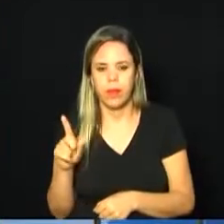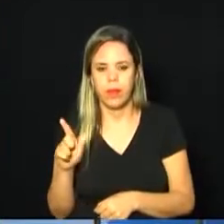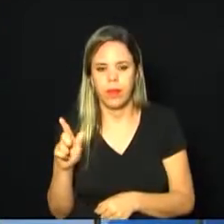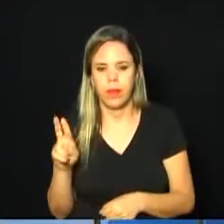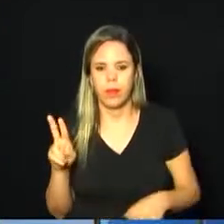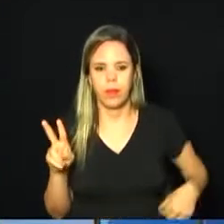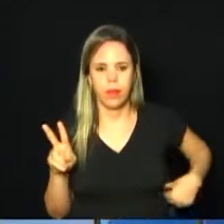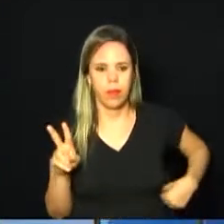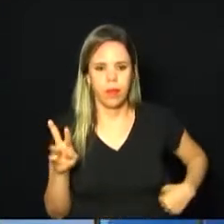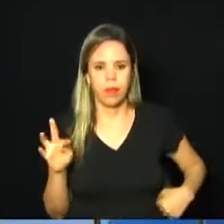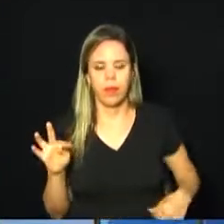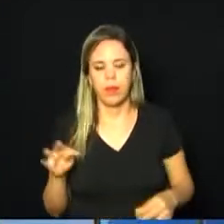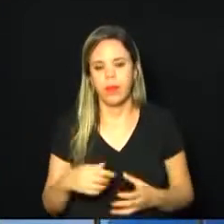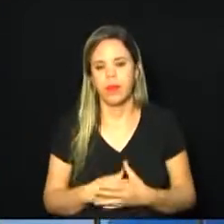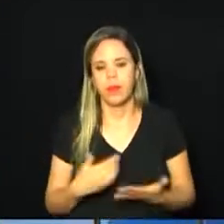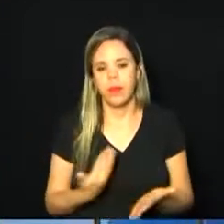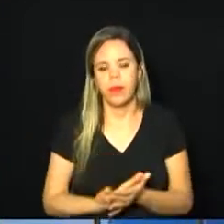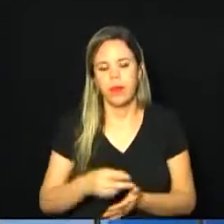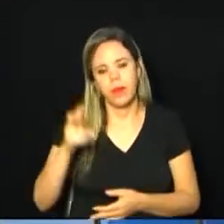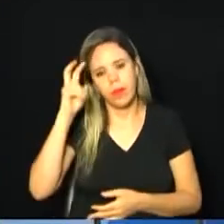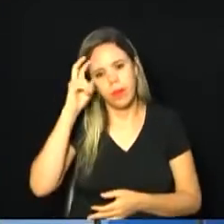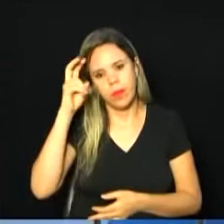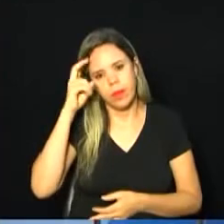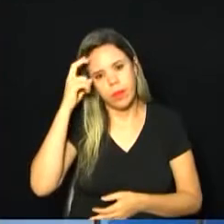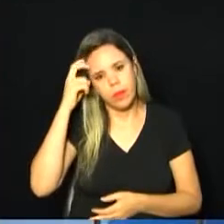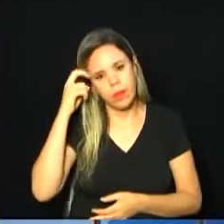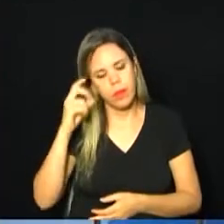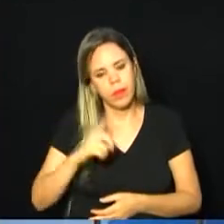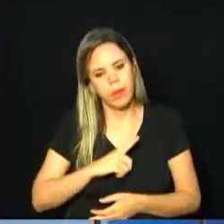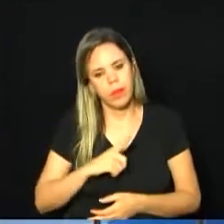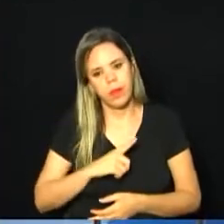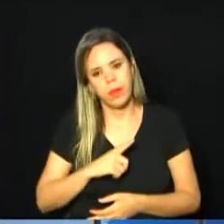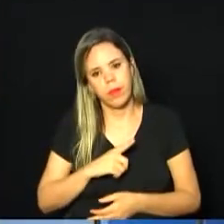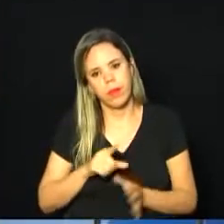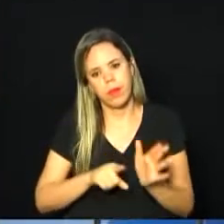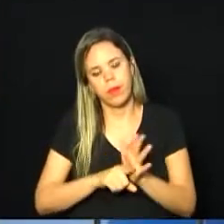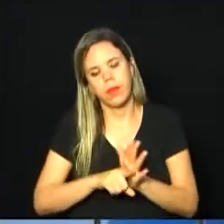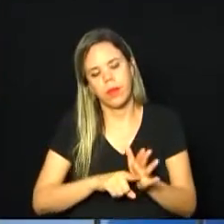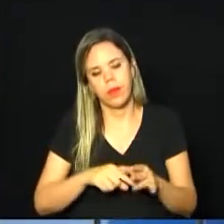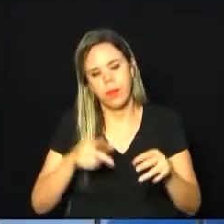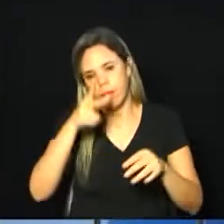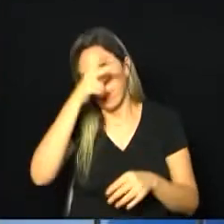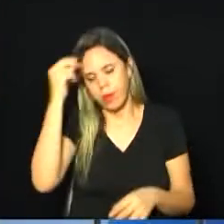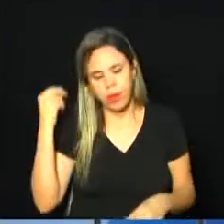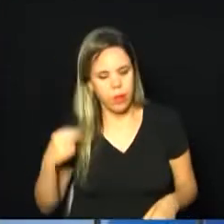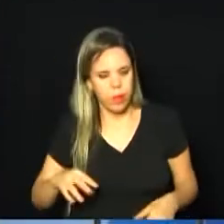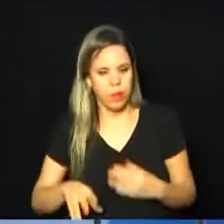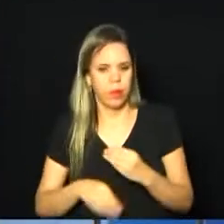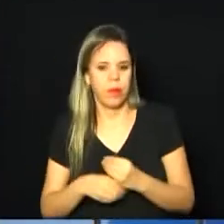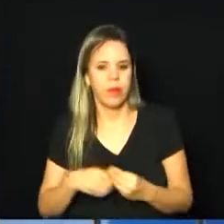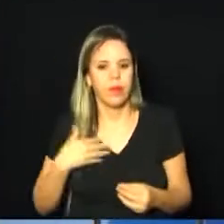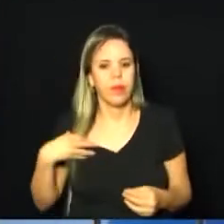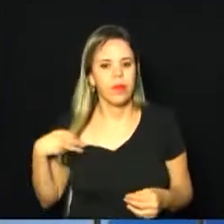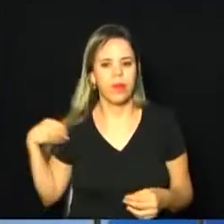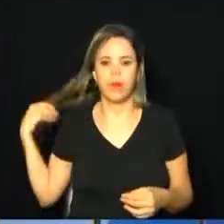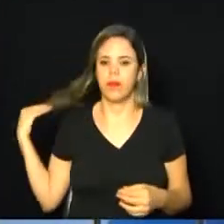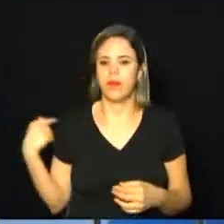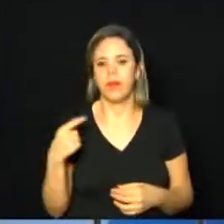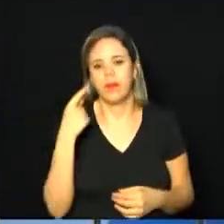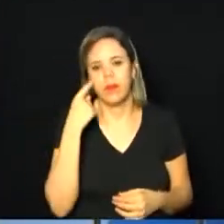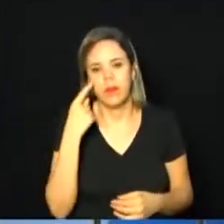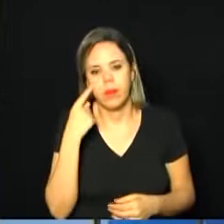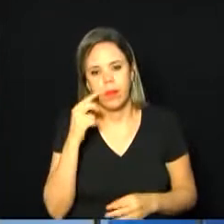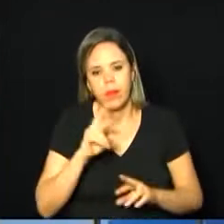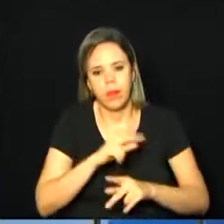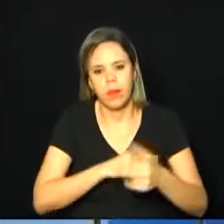Campinas.sp.gov. Br E até esta quinta-feira nós temos aí os dados da prefeitura com atualizar atualizações Olha